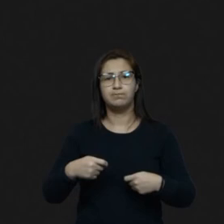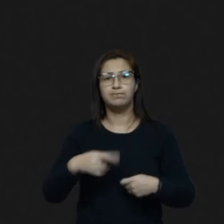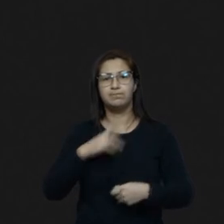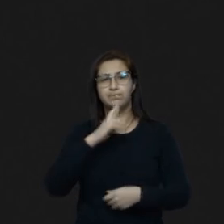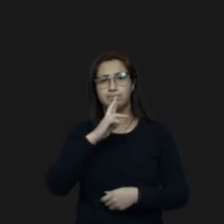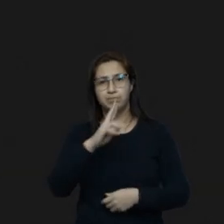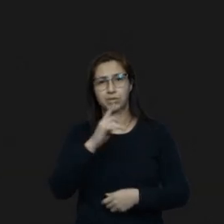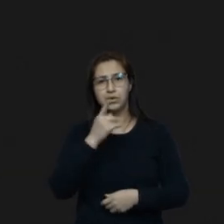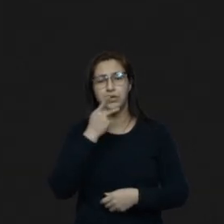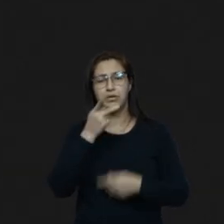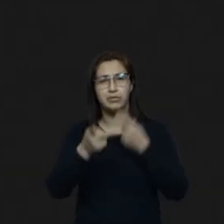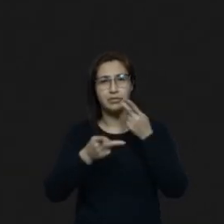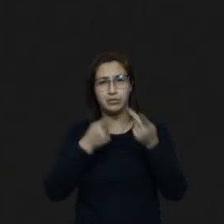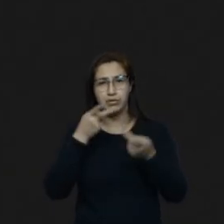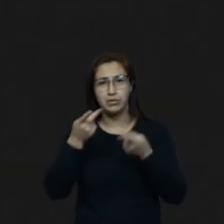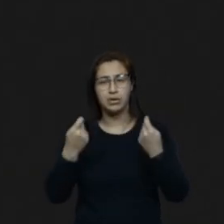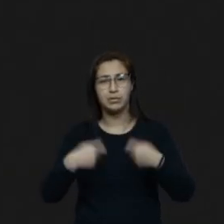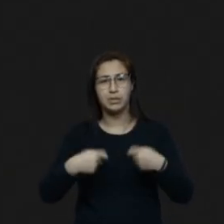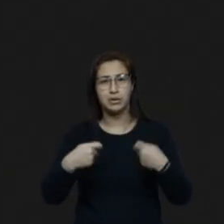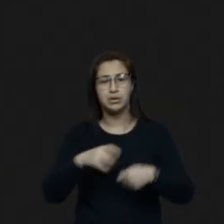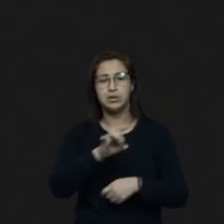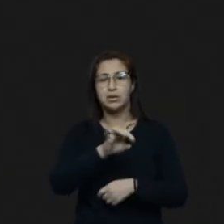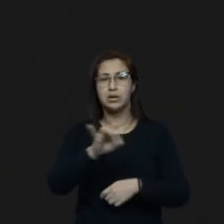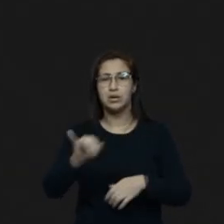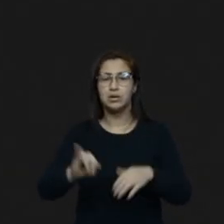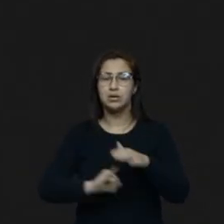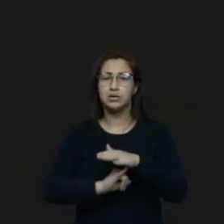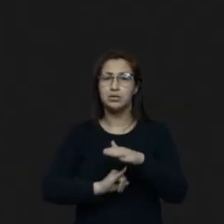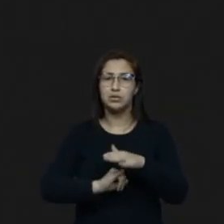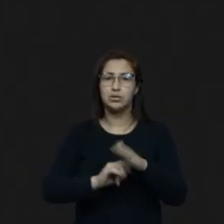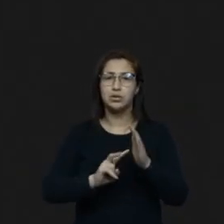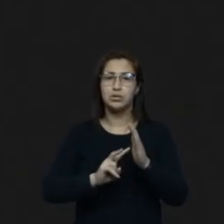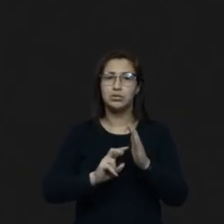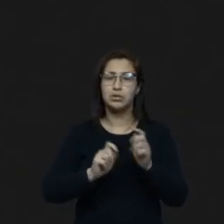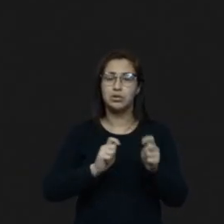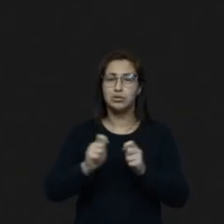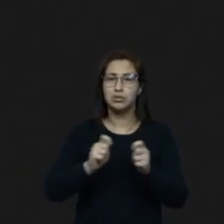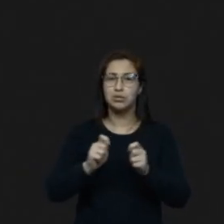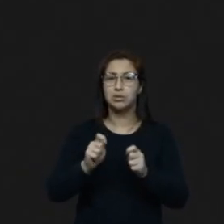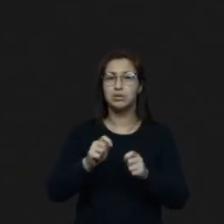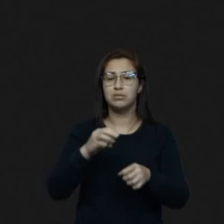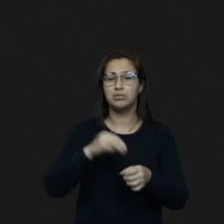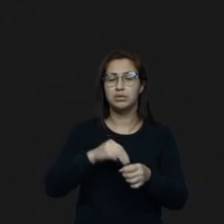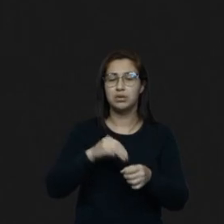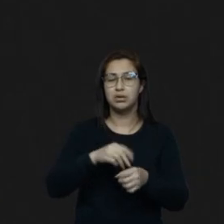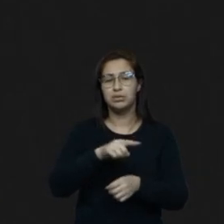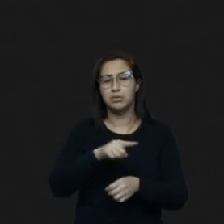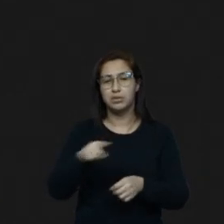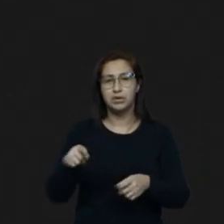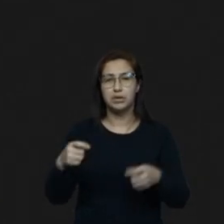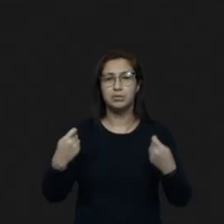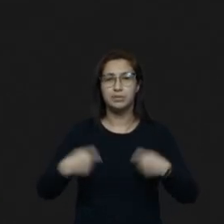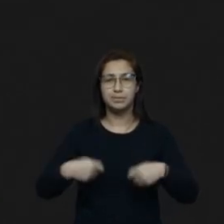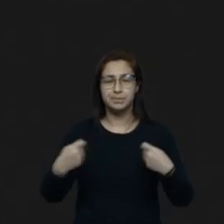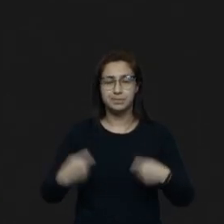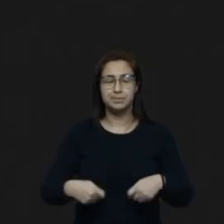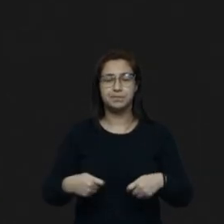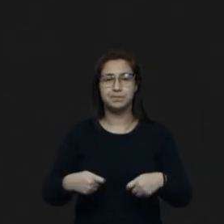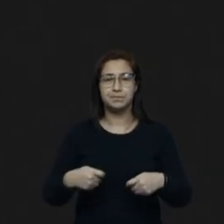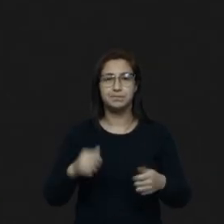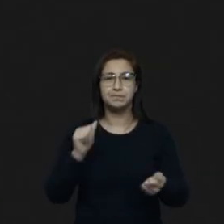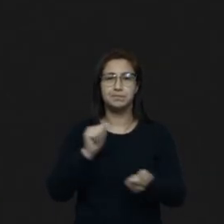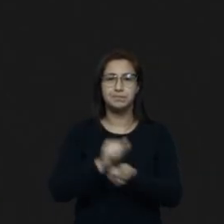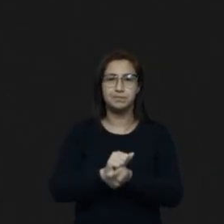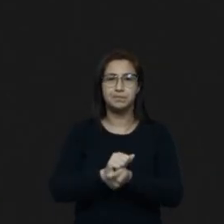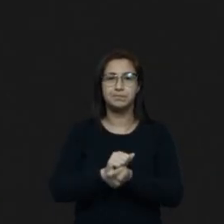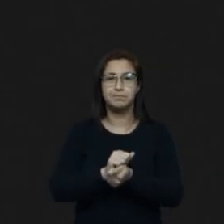comerciais e industriais de cada município também têm a obrigação de se manifestar junto aos seus senadores.